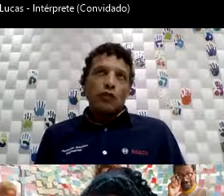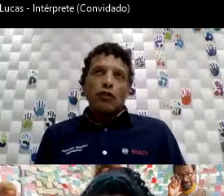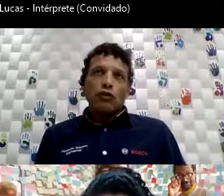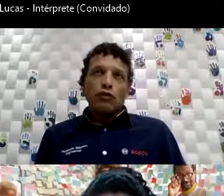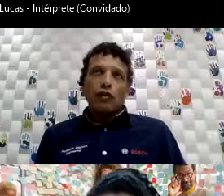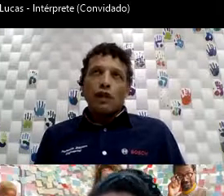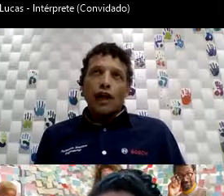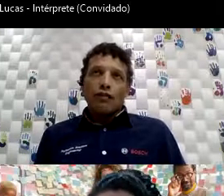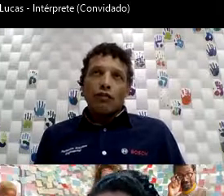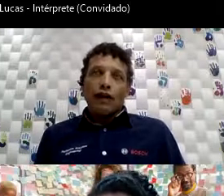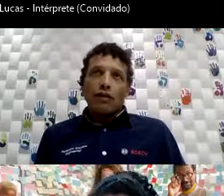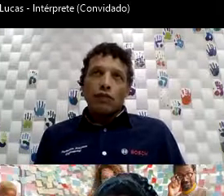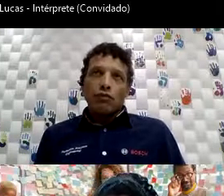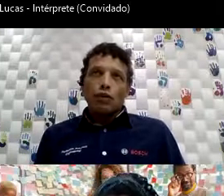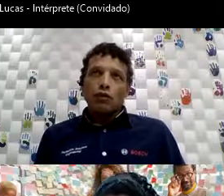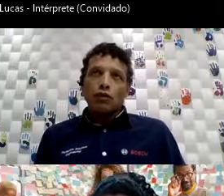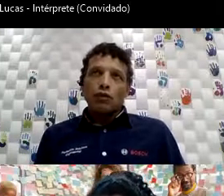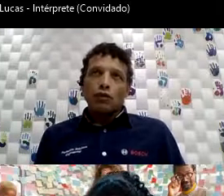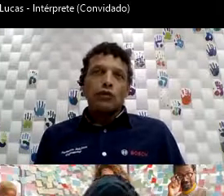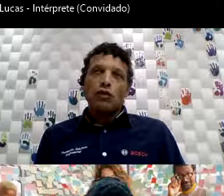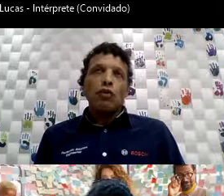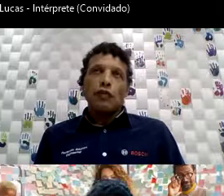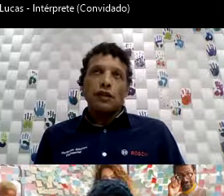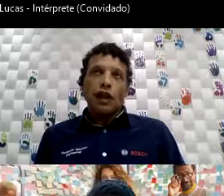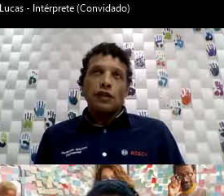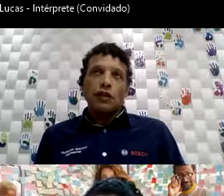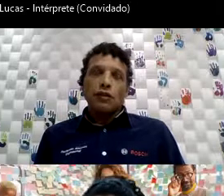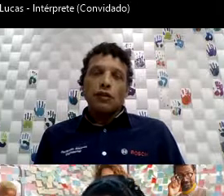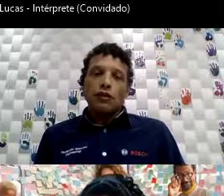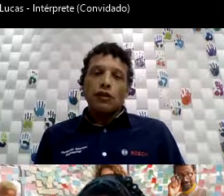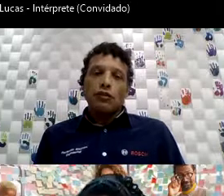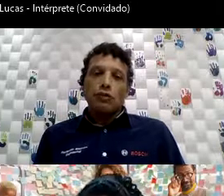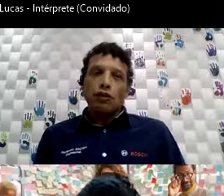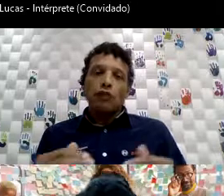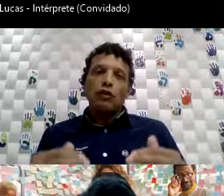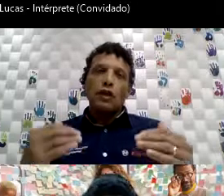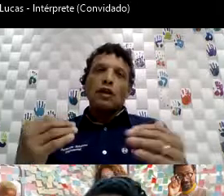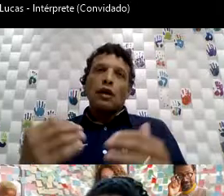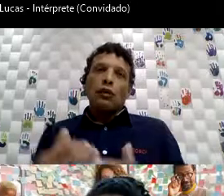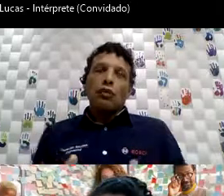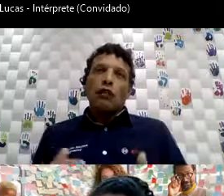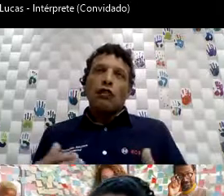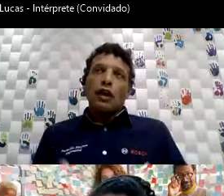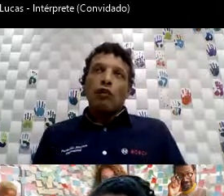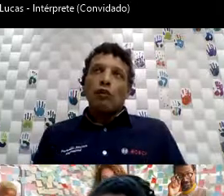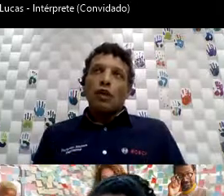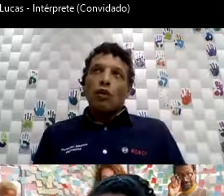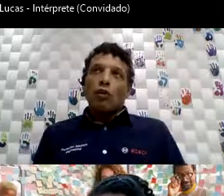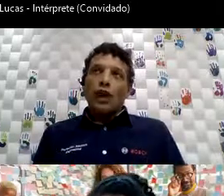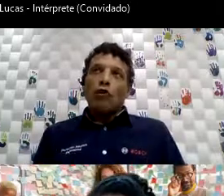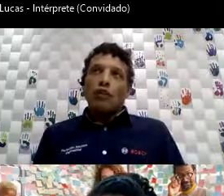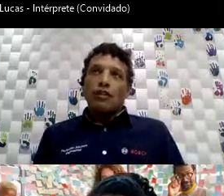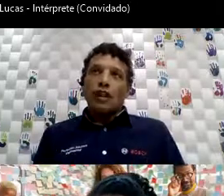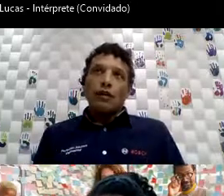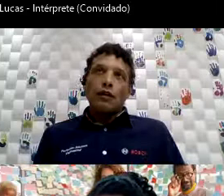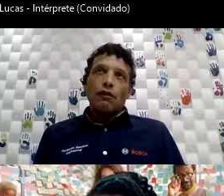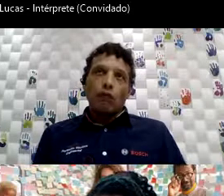gente for em todas as fábricas Bosch no mundo, são muito similares, porque nós temos uma cultura, um processo,